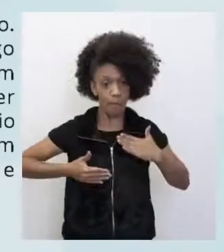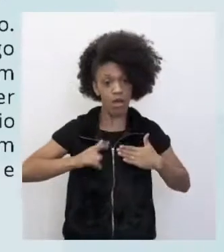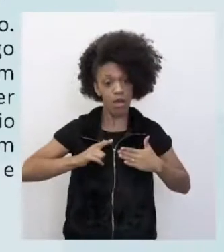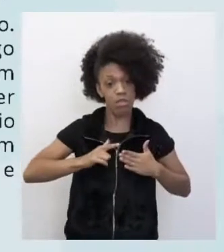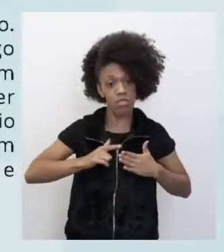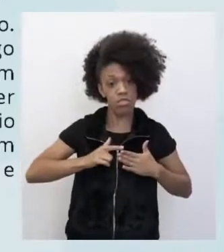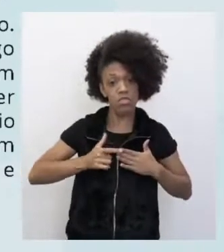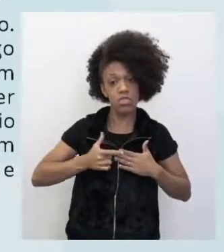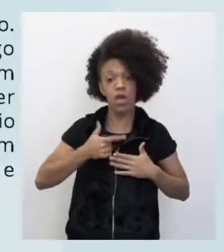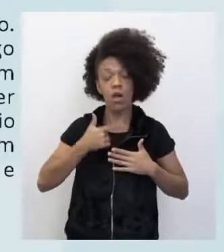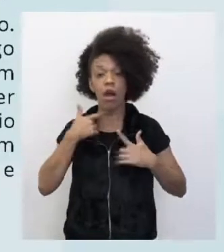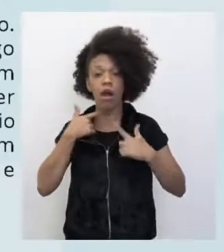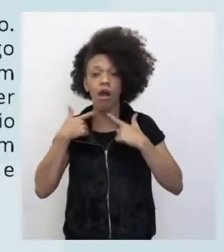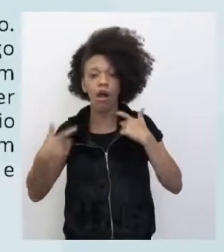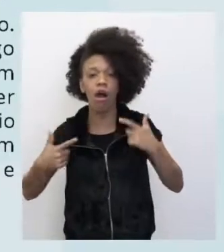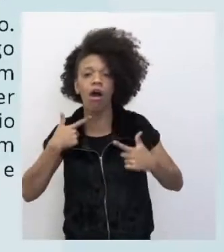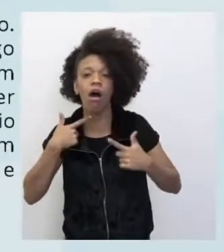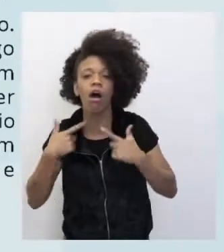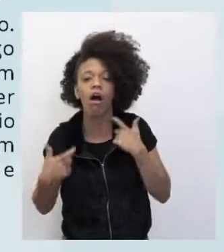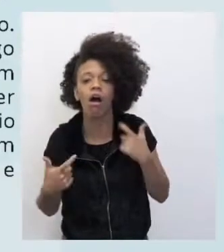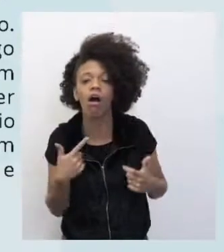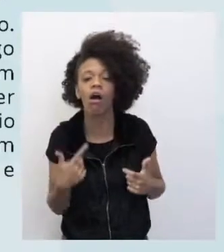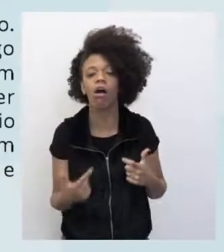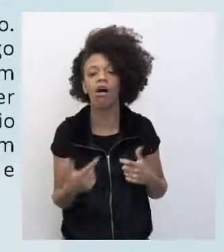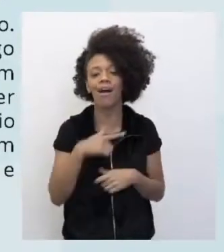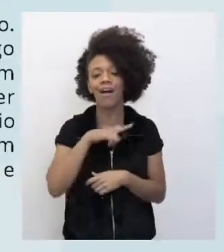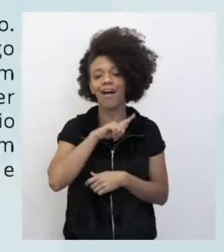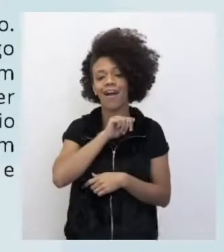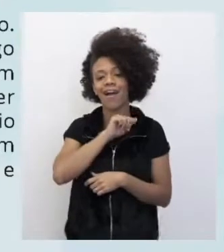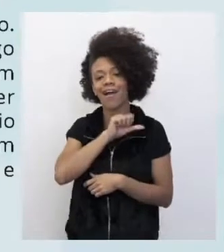e a gastronomia. Gastrostomia.